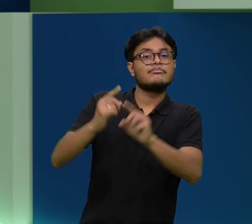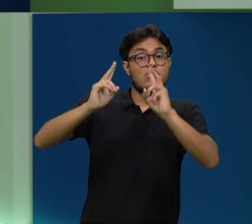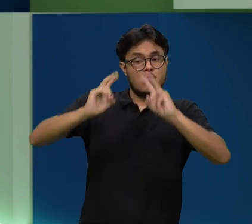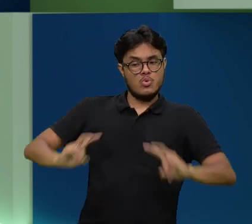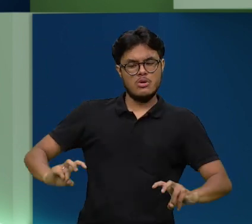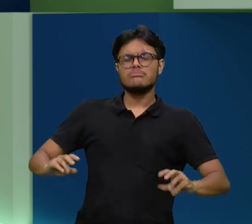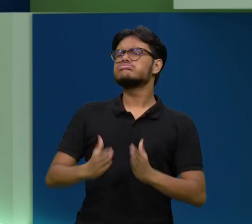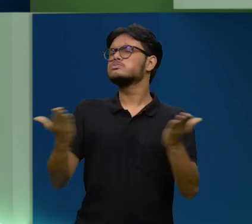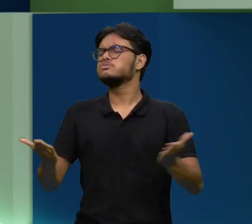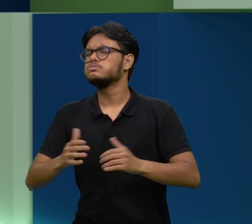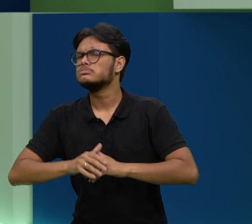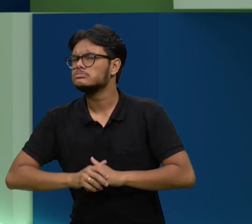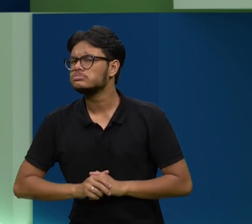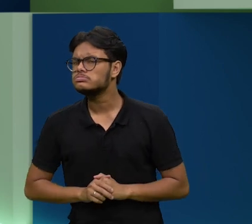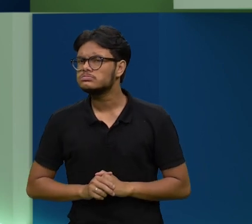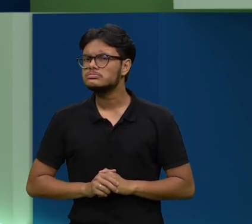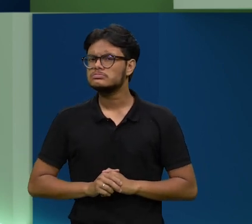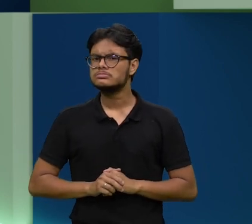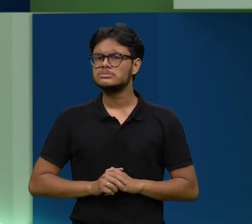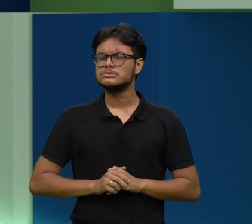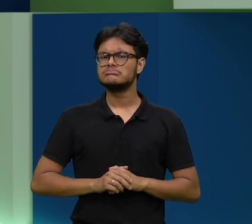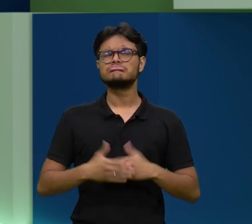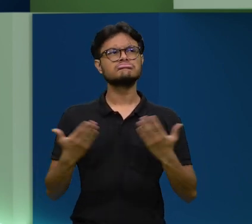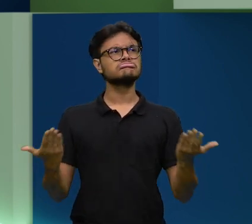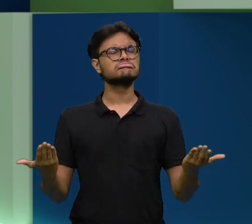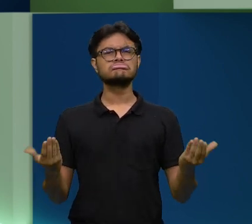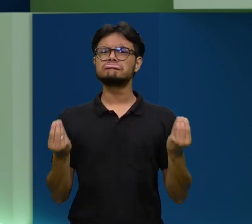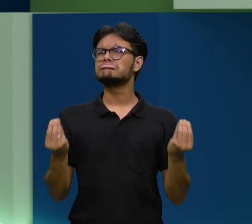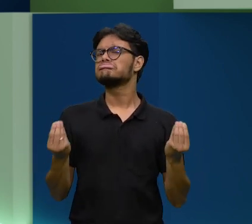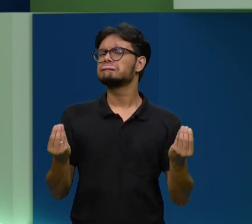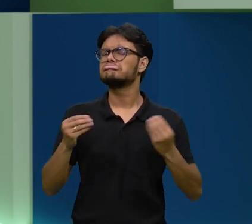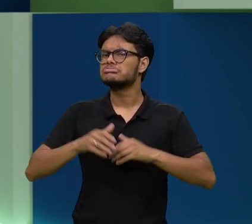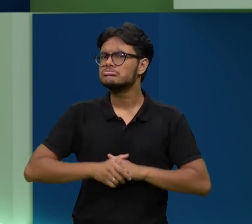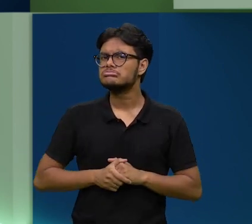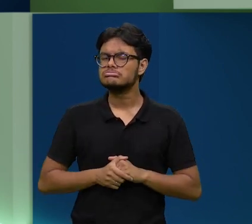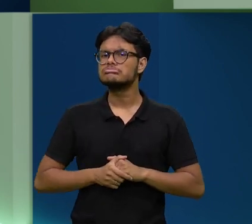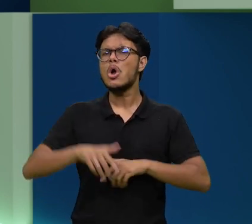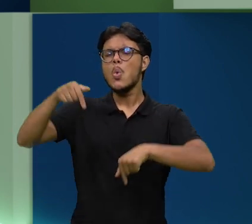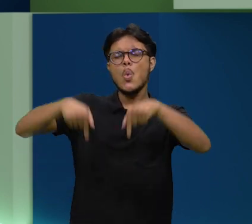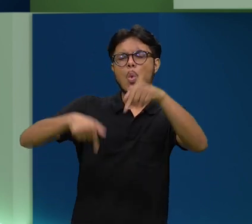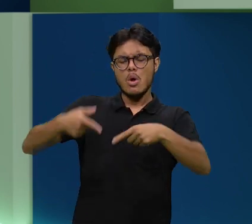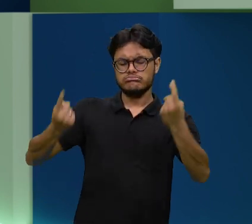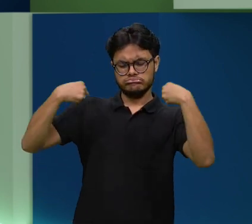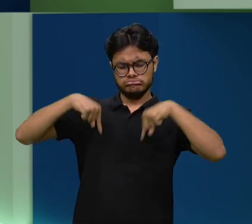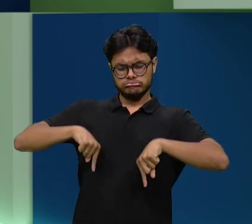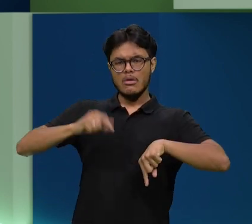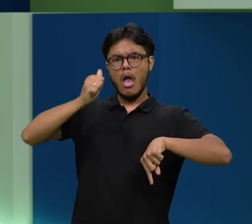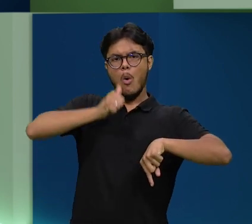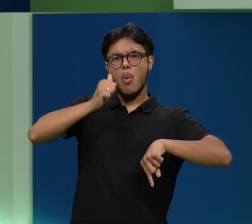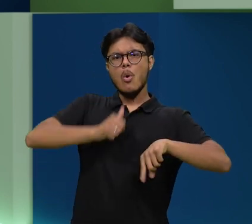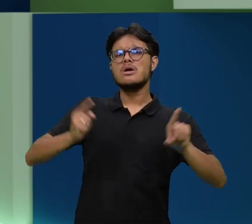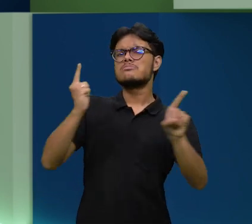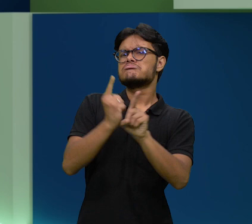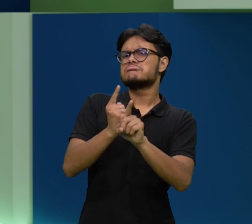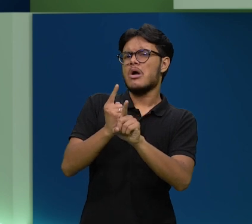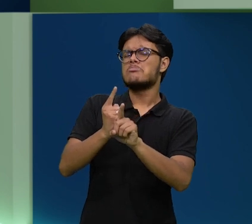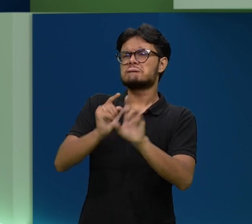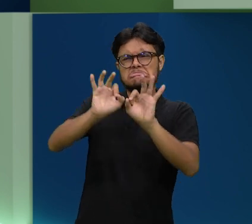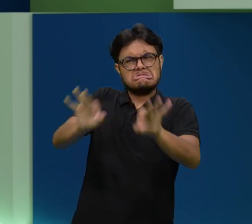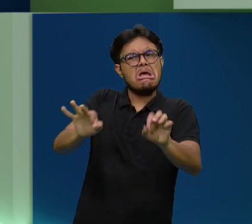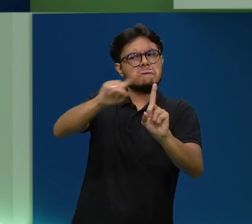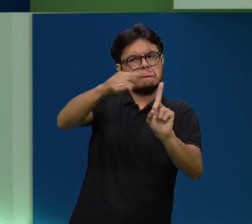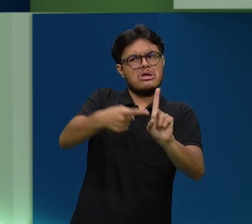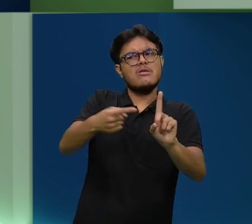de gravidez é esse aí, ó. É esse hormônio que nós vamos ver aí, extremamente importante, só que para